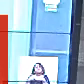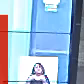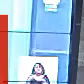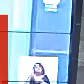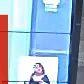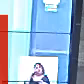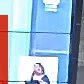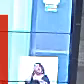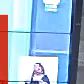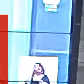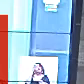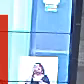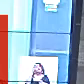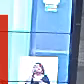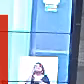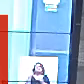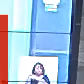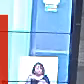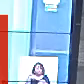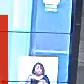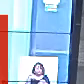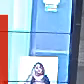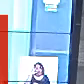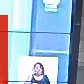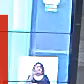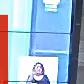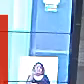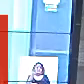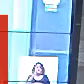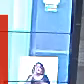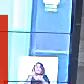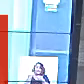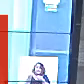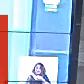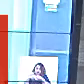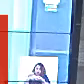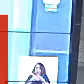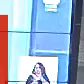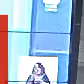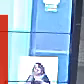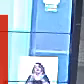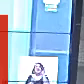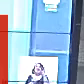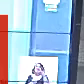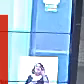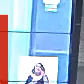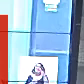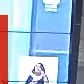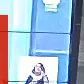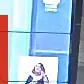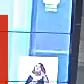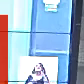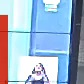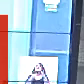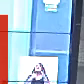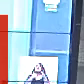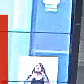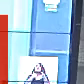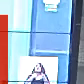é que nós precisamos ter novamente a emissão dessas carteirinhas, não mais por parte das